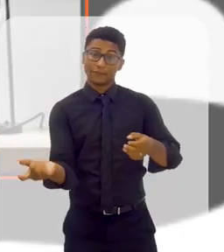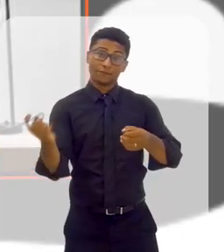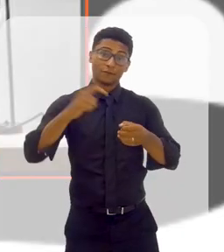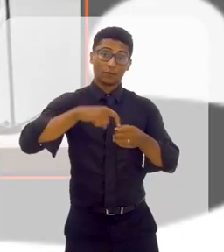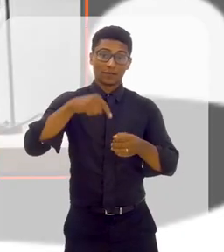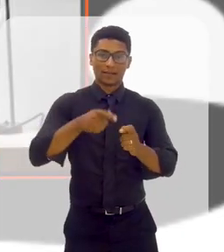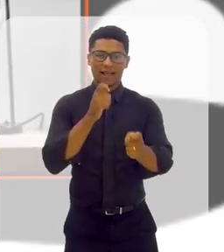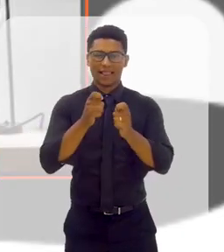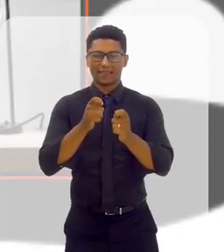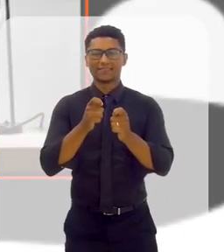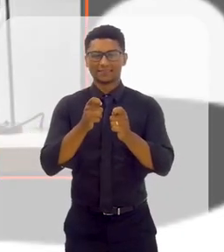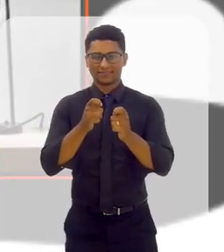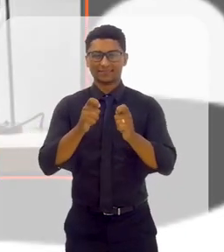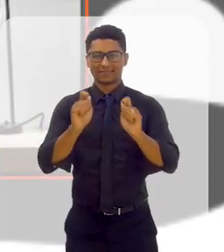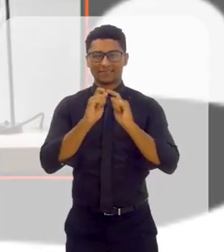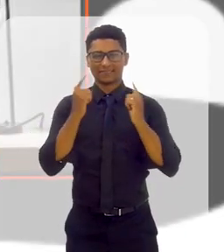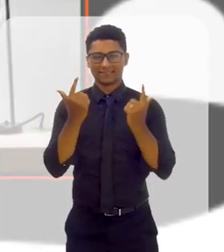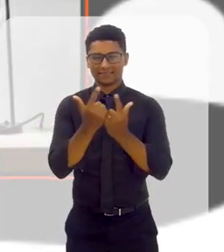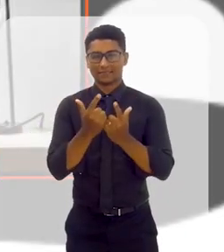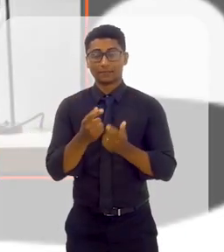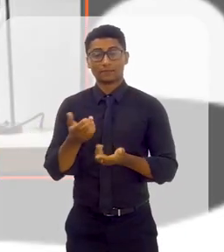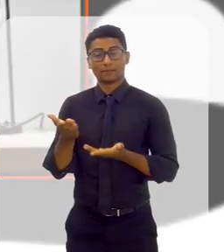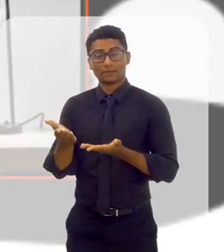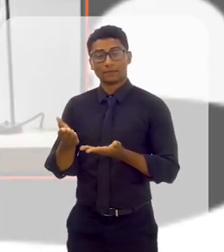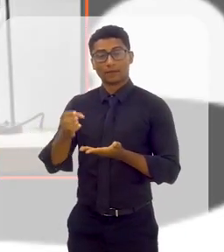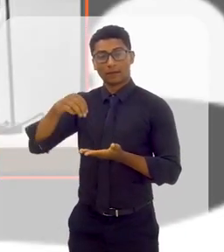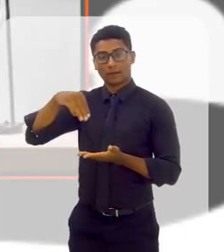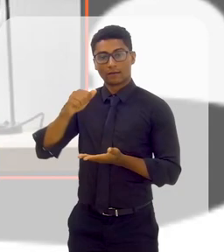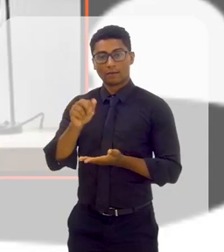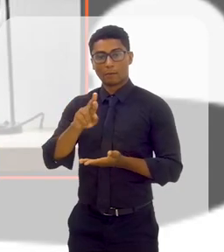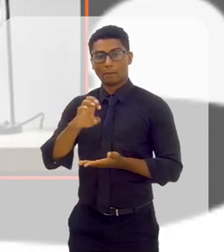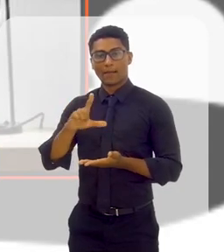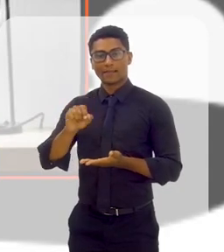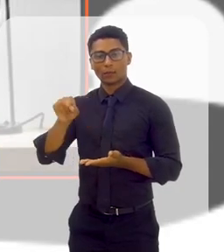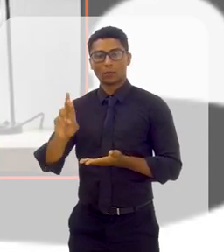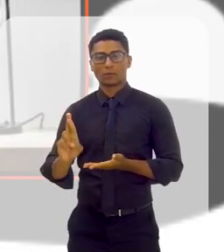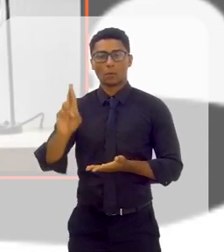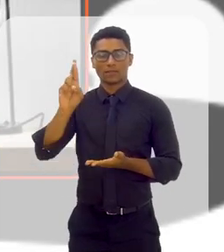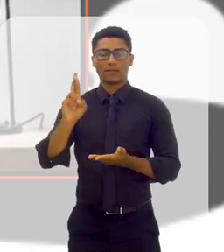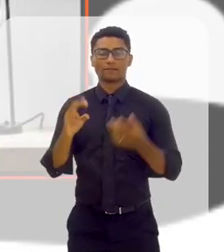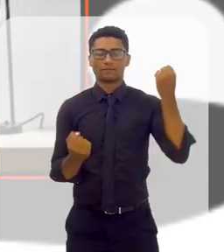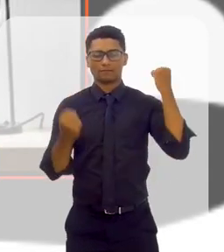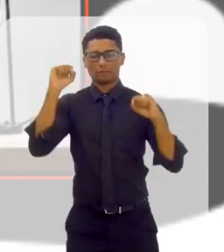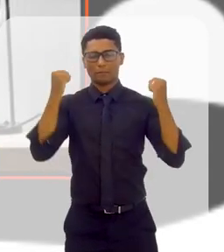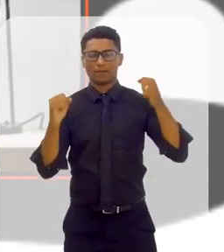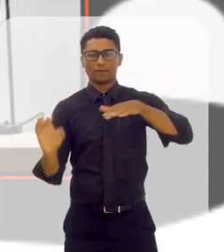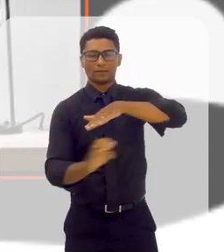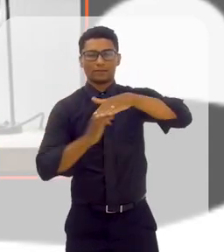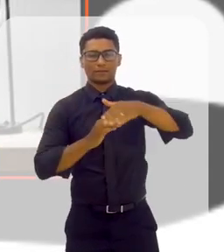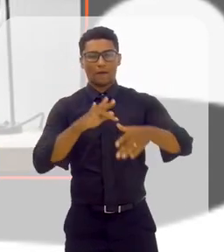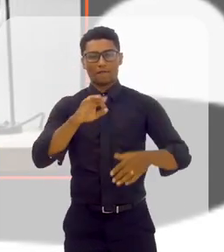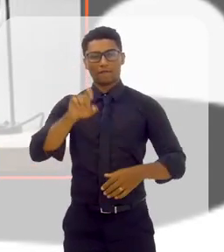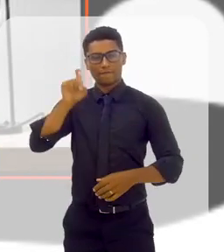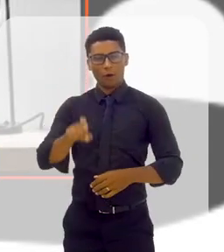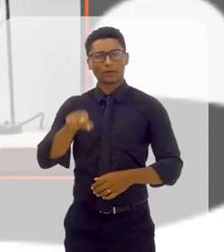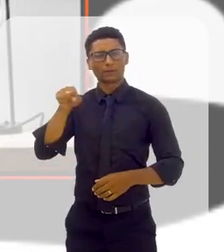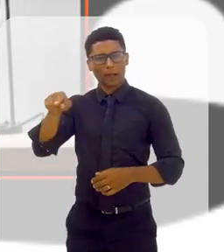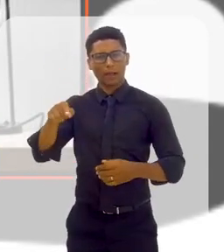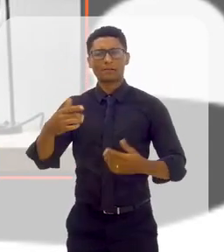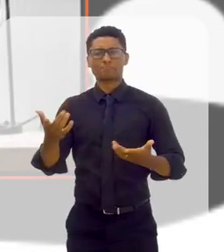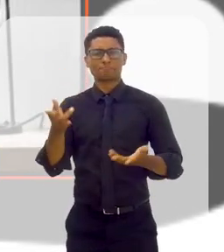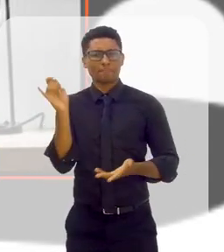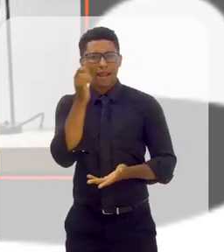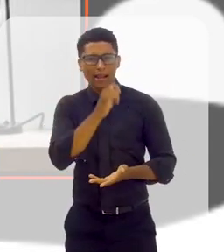estamos de volta com a alerj entrevista hoje com Marcelo Souza CEO da indústria Fox essa indústria multifacetada que faz